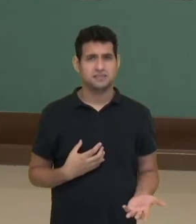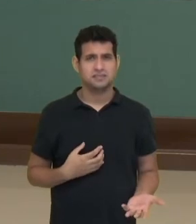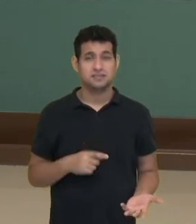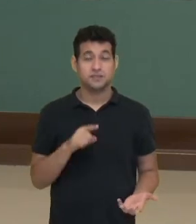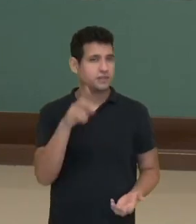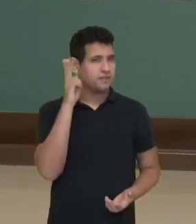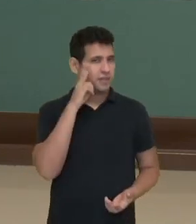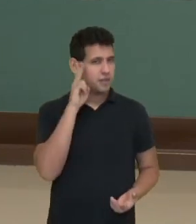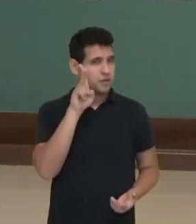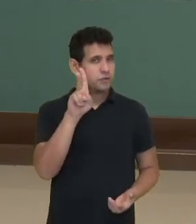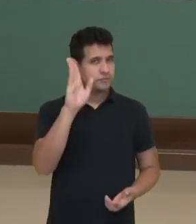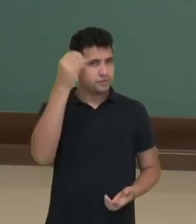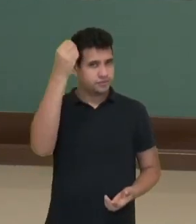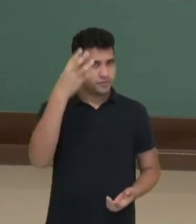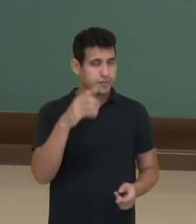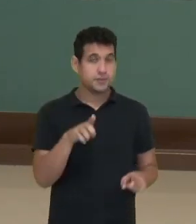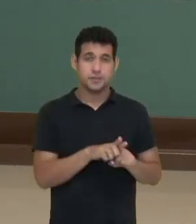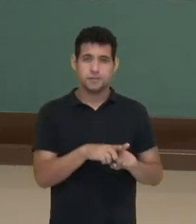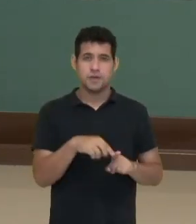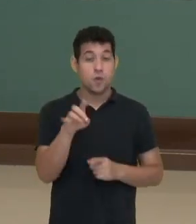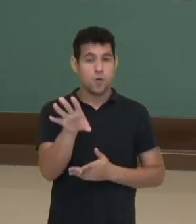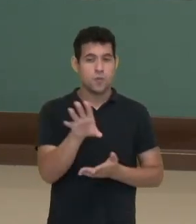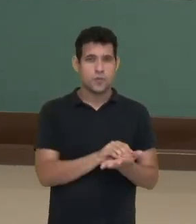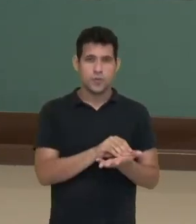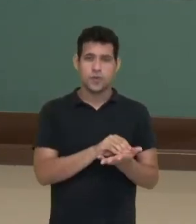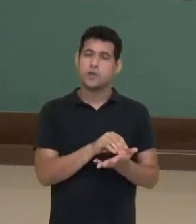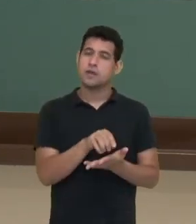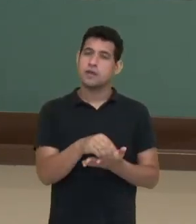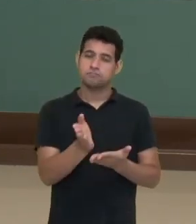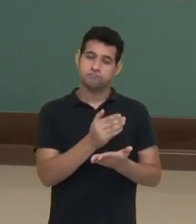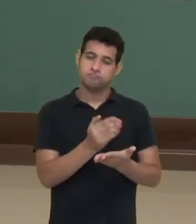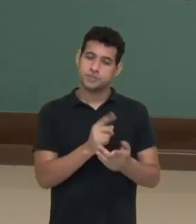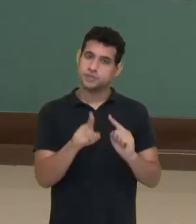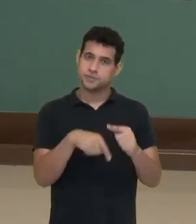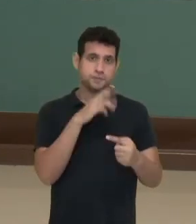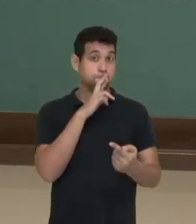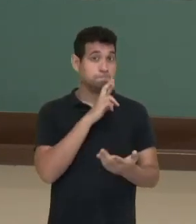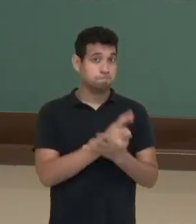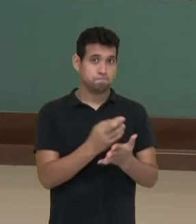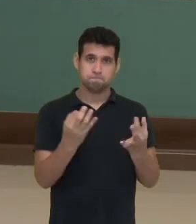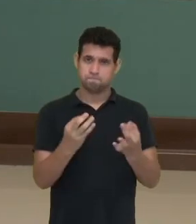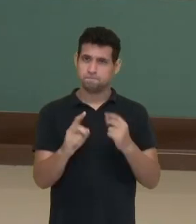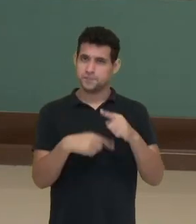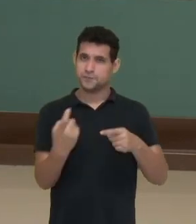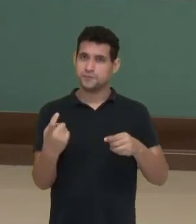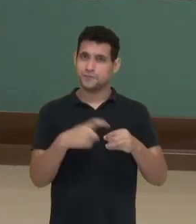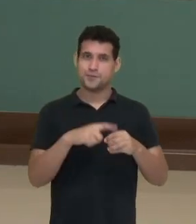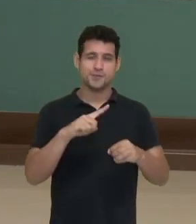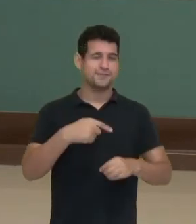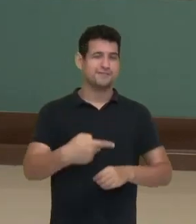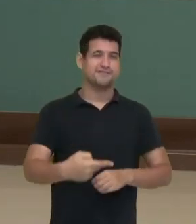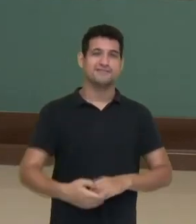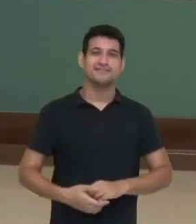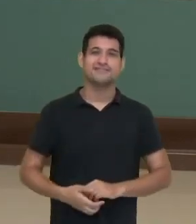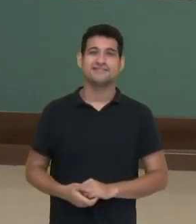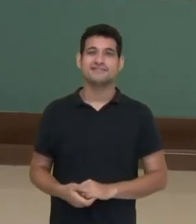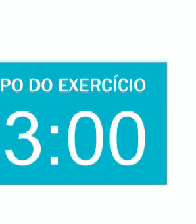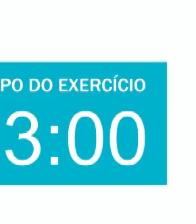vão lembrar do que a gente falou, vão copiar essa questão no caderno de vocês e vão responder e nós voltamos com a correção.